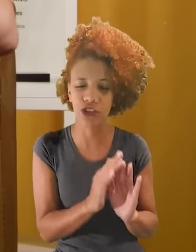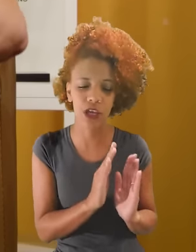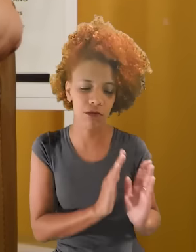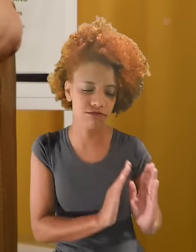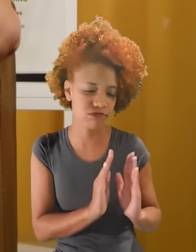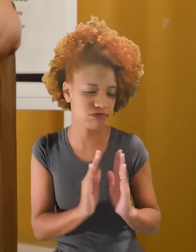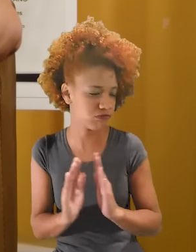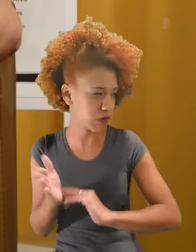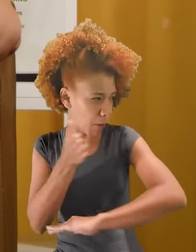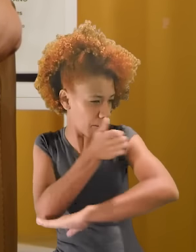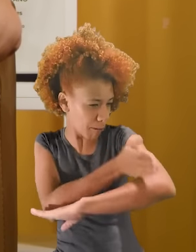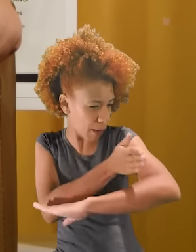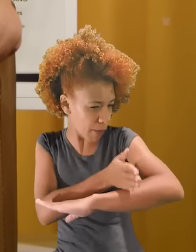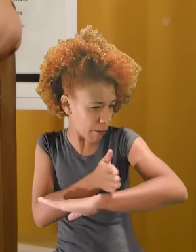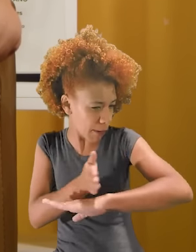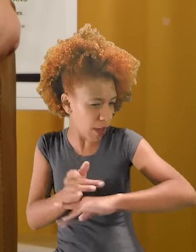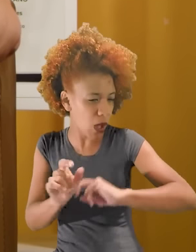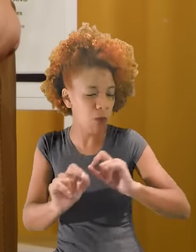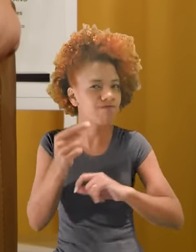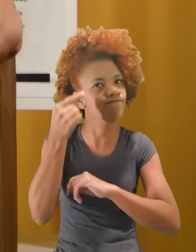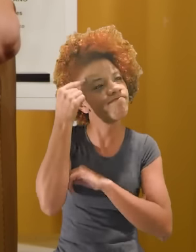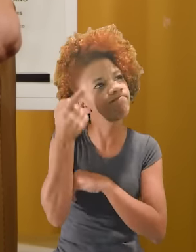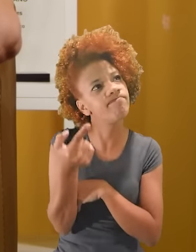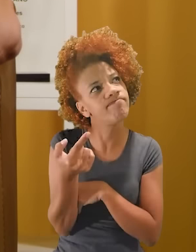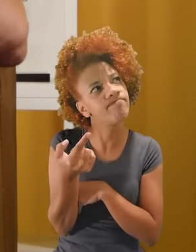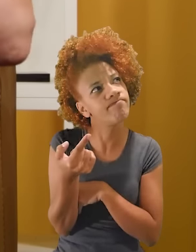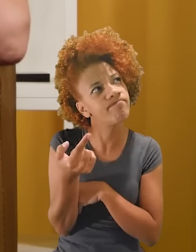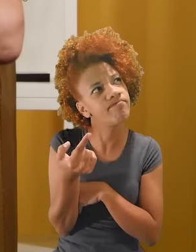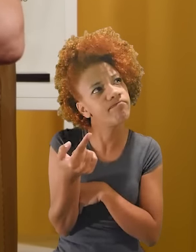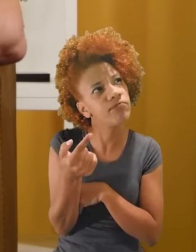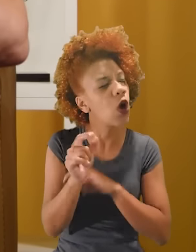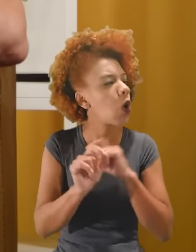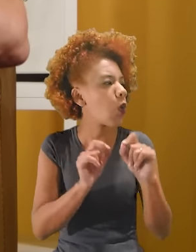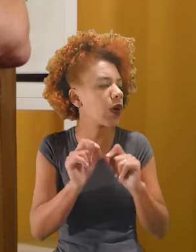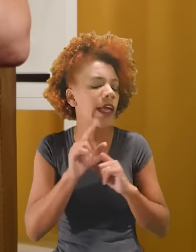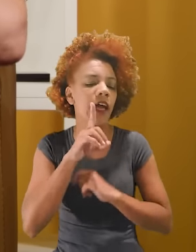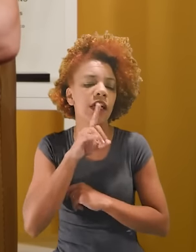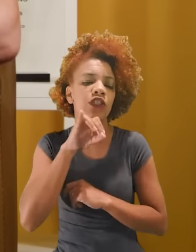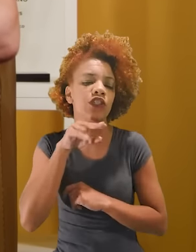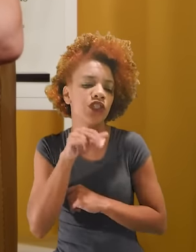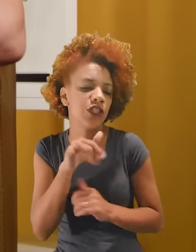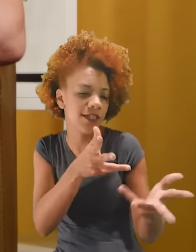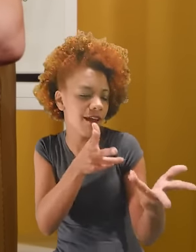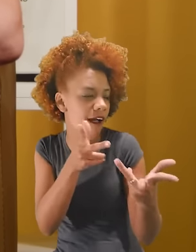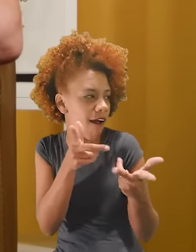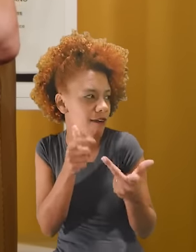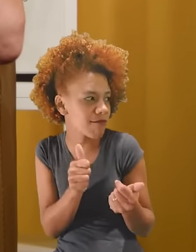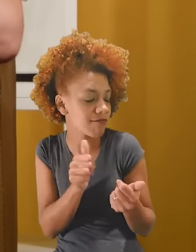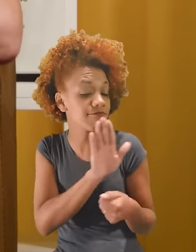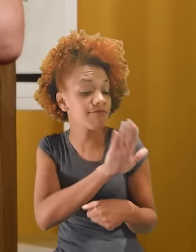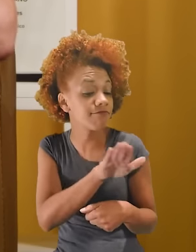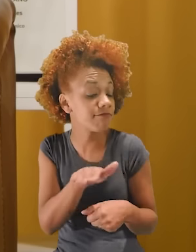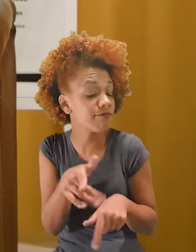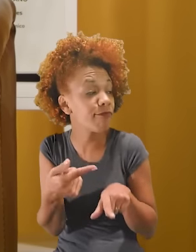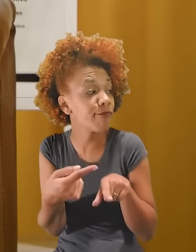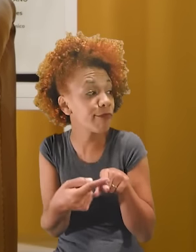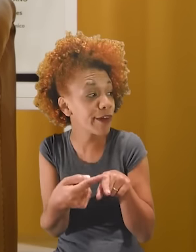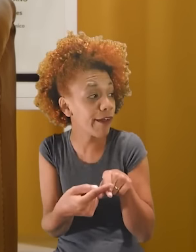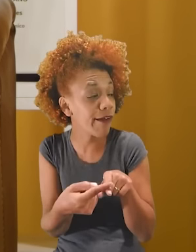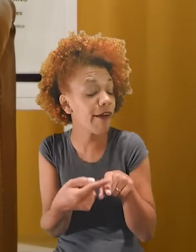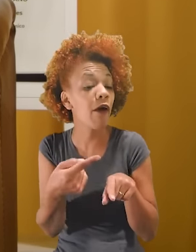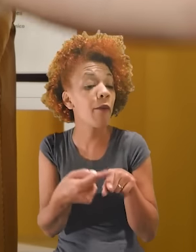do tempo. Claro. E a gente vai deduzindo uma coisa, né? O que que a Disney atrai? Criança. Sim. Por quê?